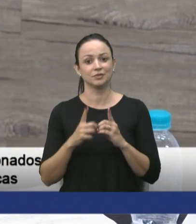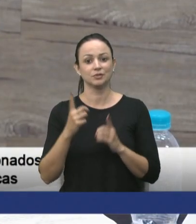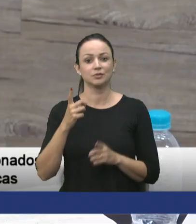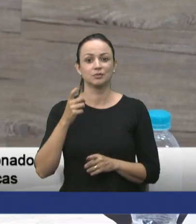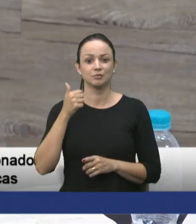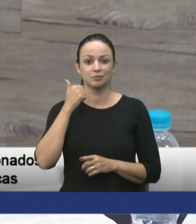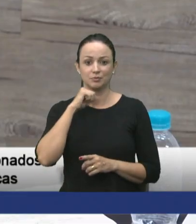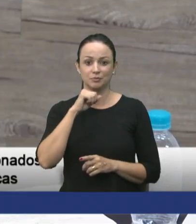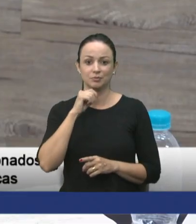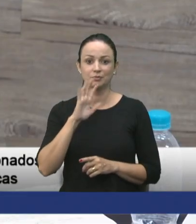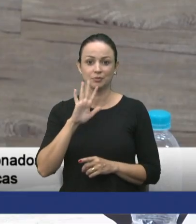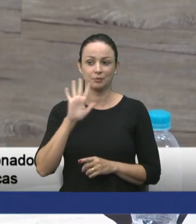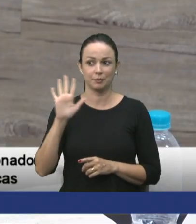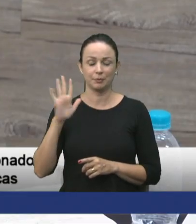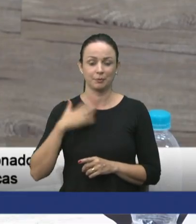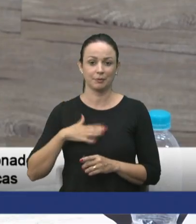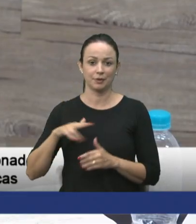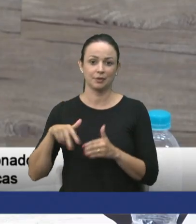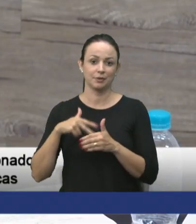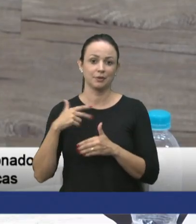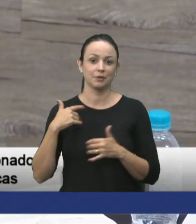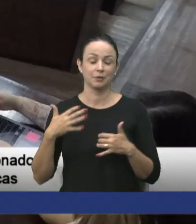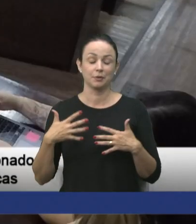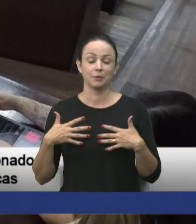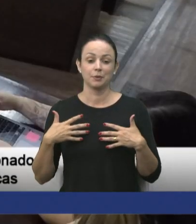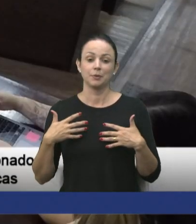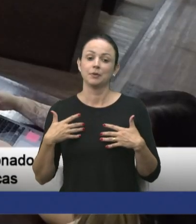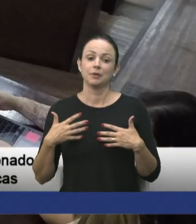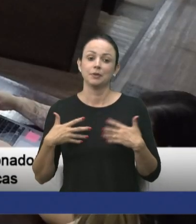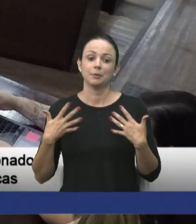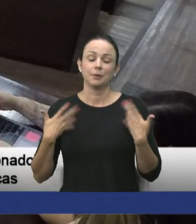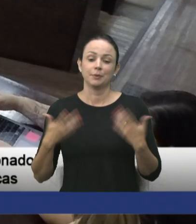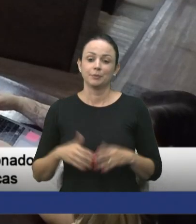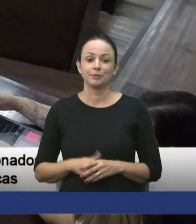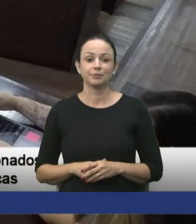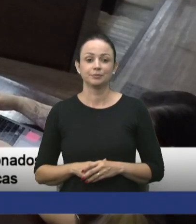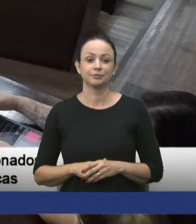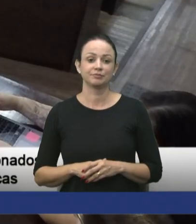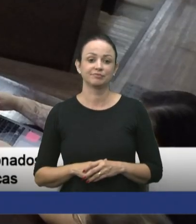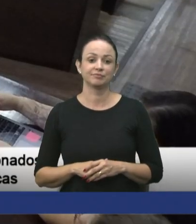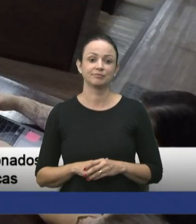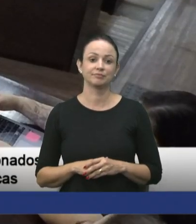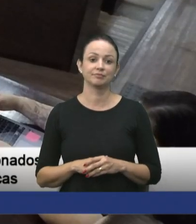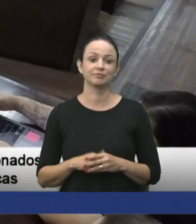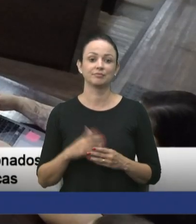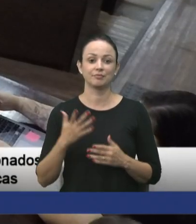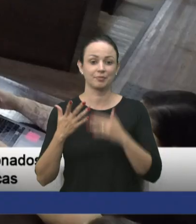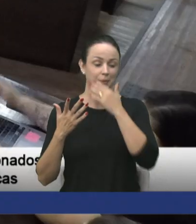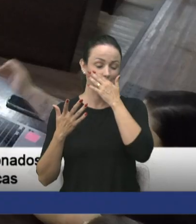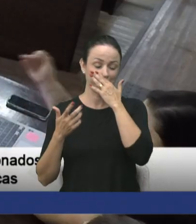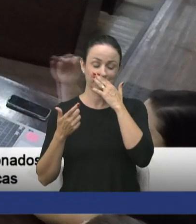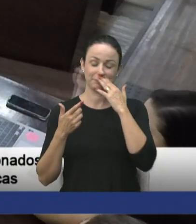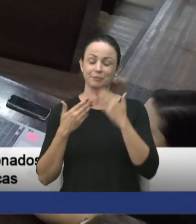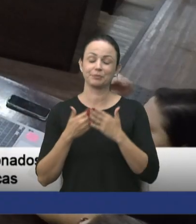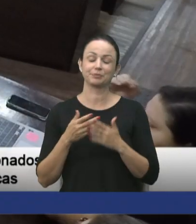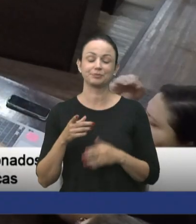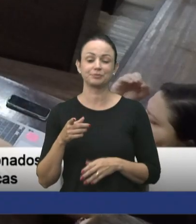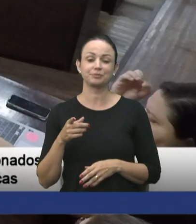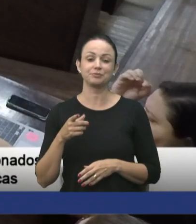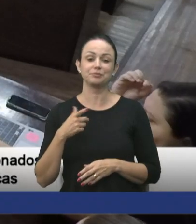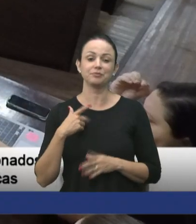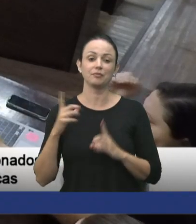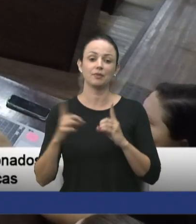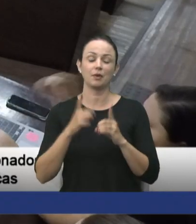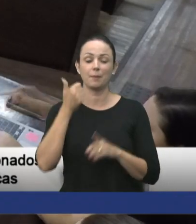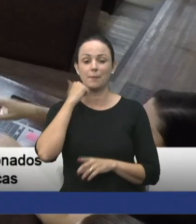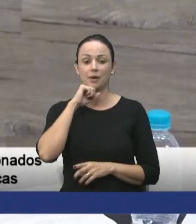te passar a palavra, Paulinho, desculpa, empolguei. Fica tranquilo. Eita, nós se lascou, hein, Paulinho? Então, atendi uma mãe, né, que veio